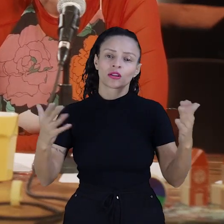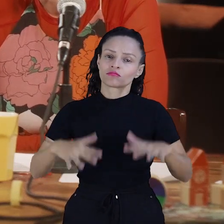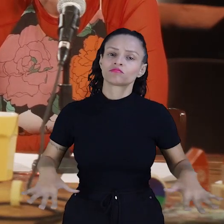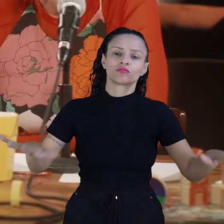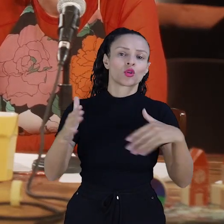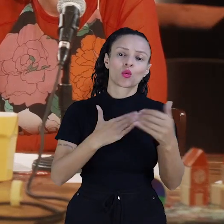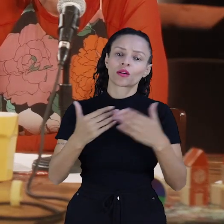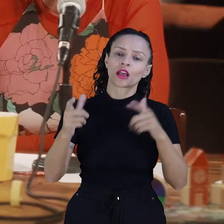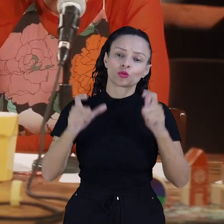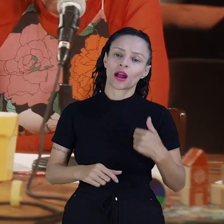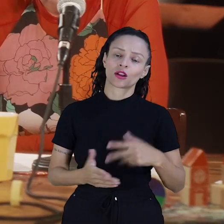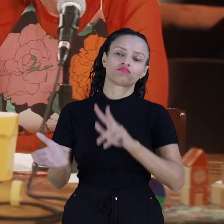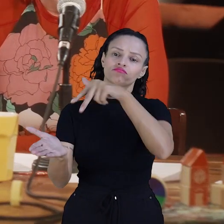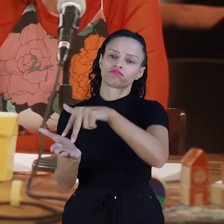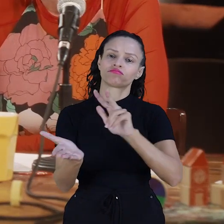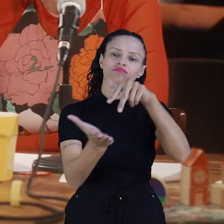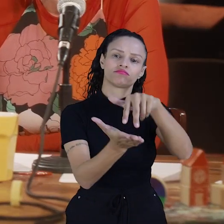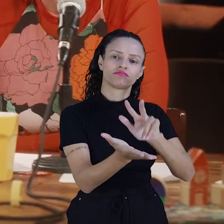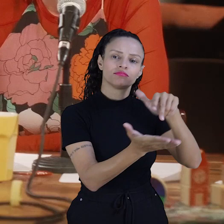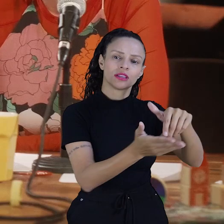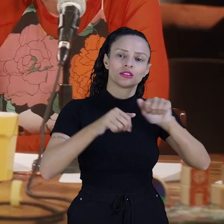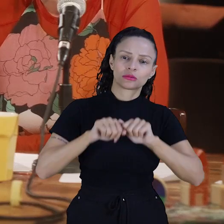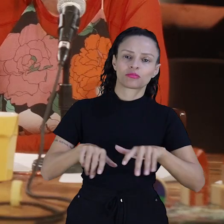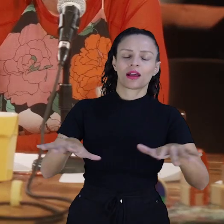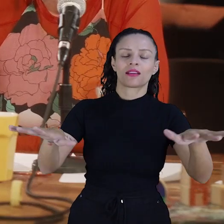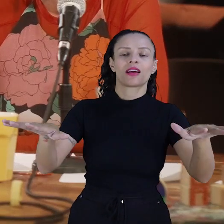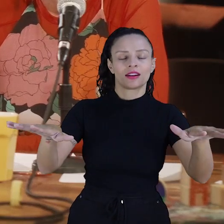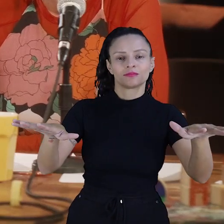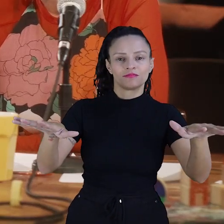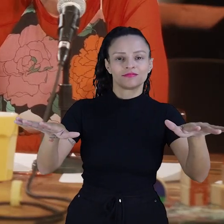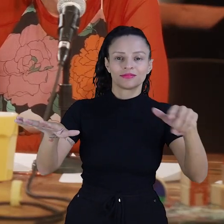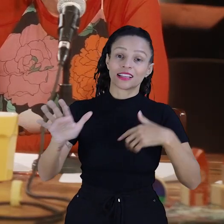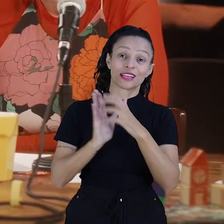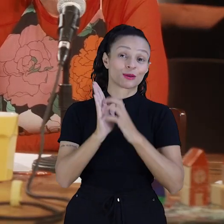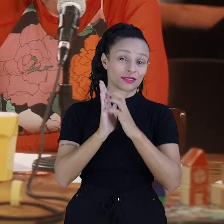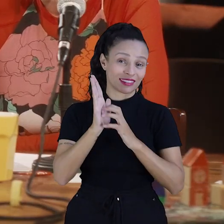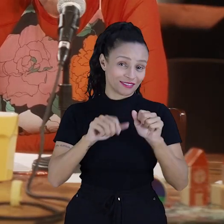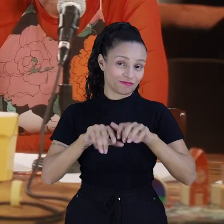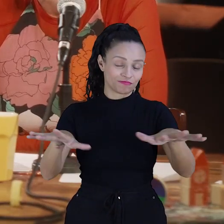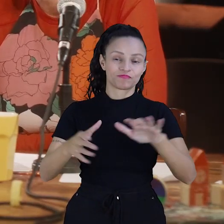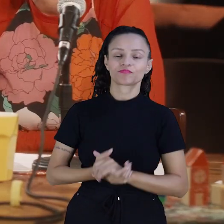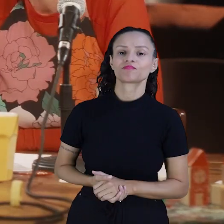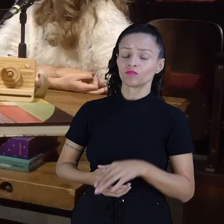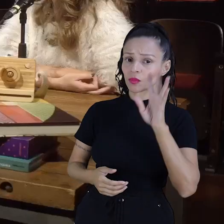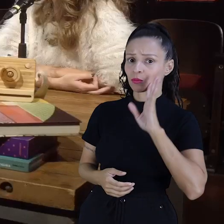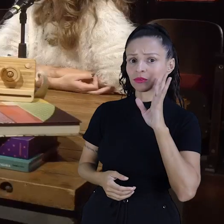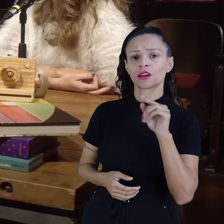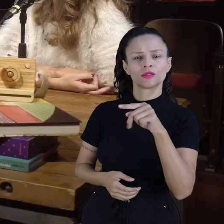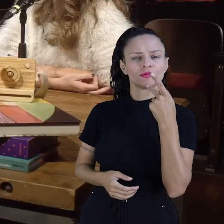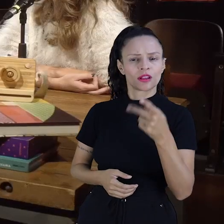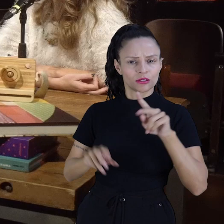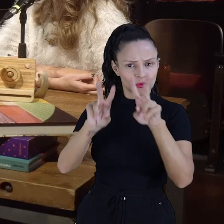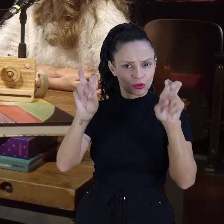no chão, no quintal, enfim, onde me levarem para que eu possa espalhar um pouco dessa coceira. É